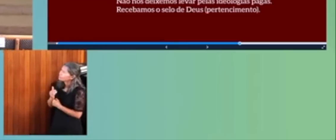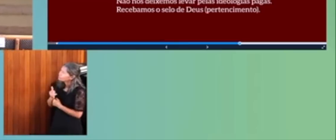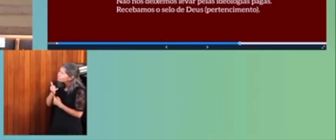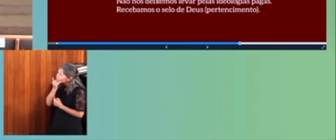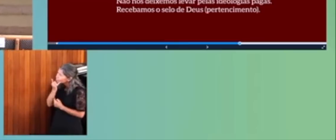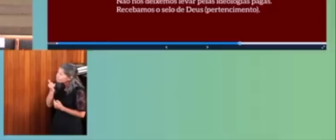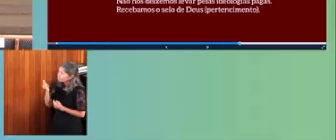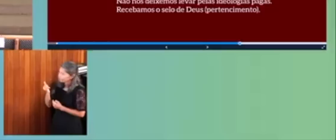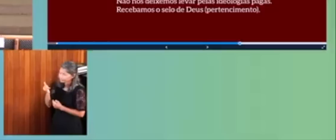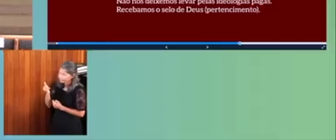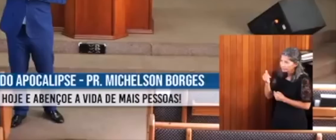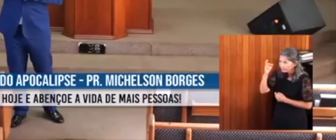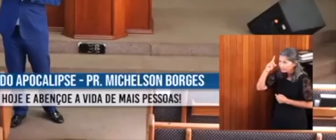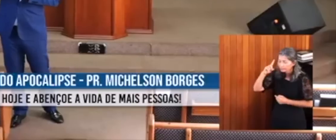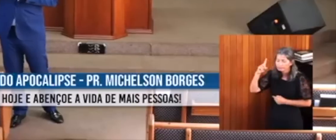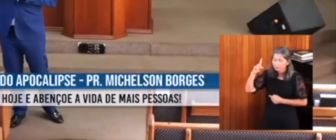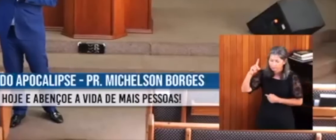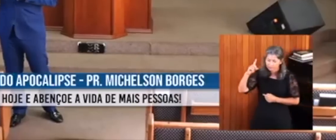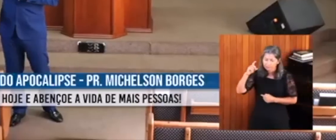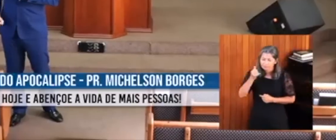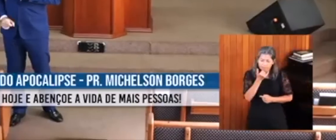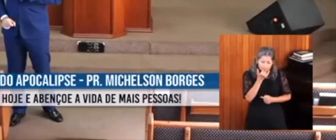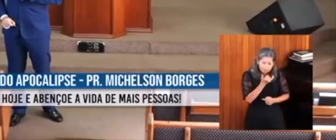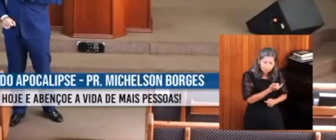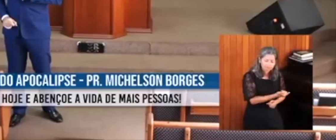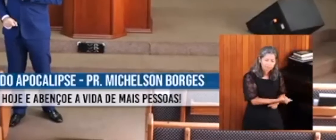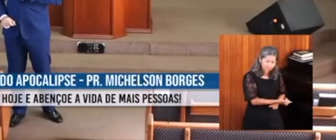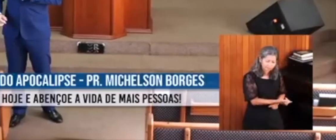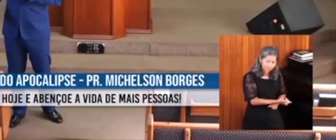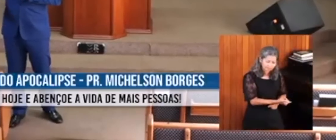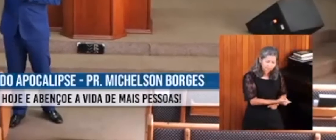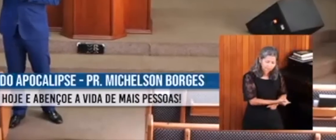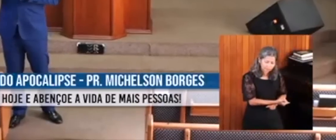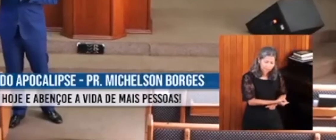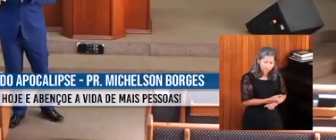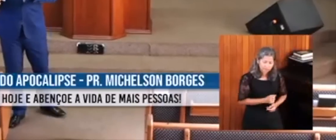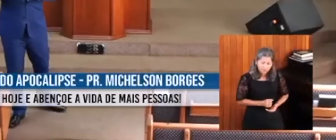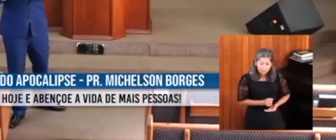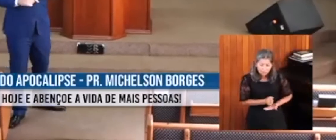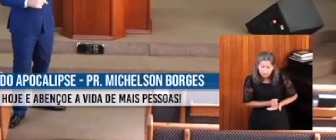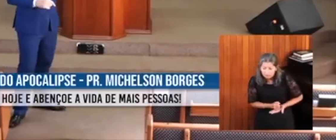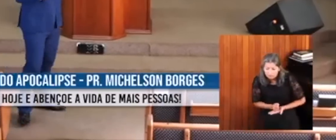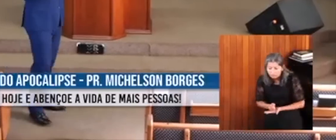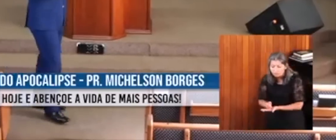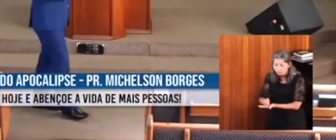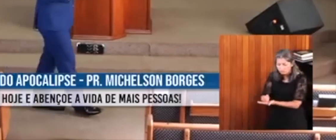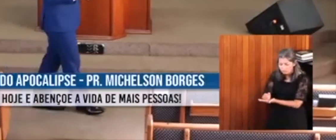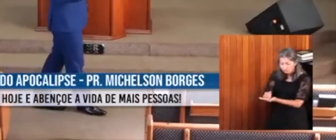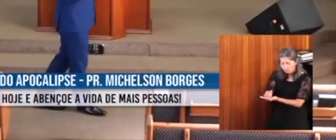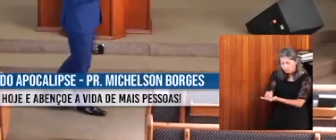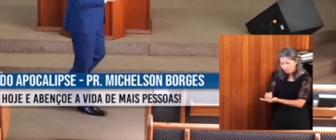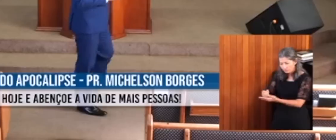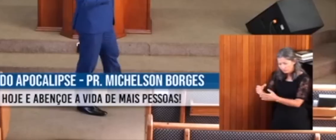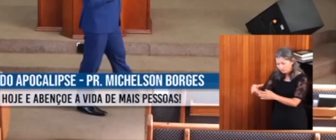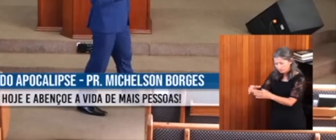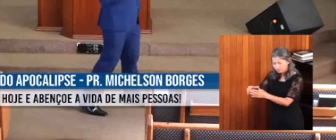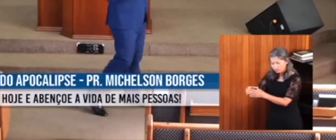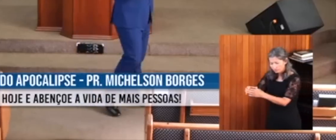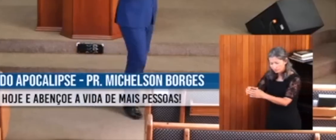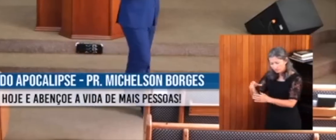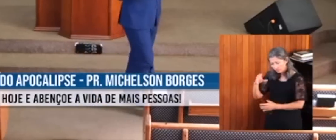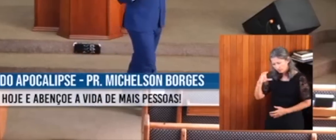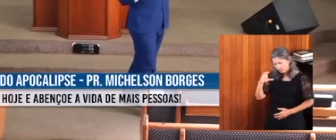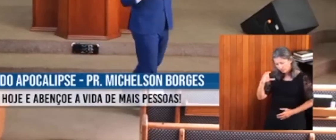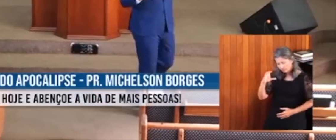voltará. Quem são os que permanecerão fiéis? Que não se deixarão seduzir pelos enganos, pelas mentiras, pelas ideologias,